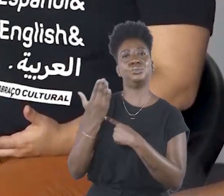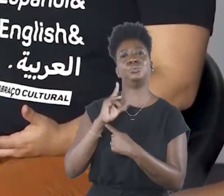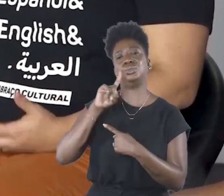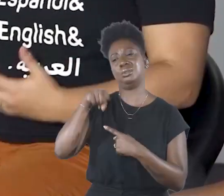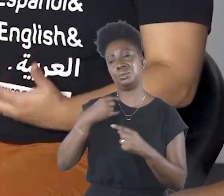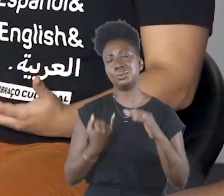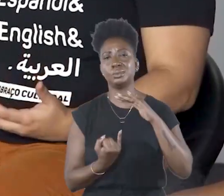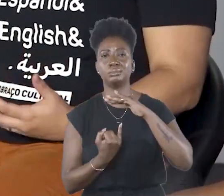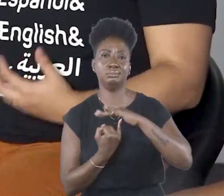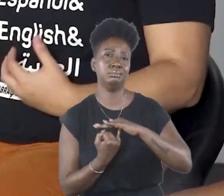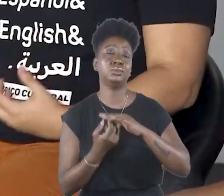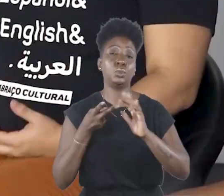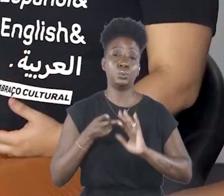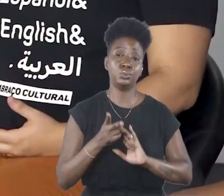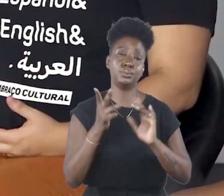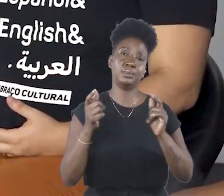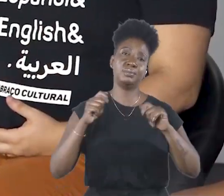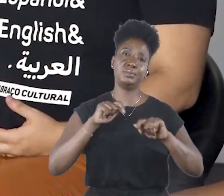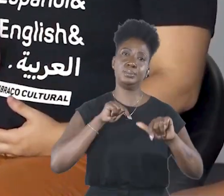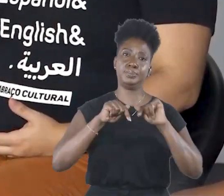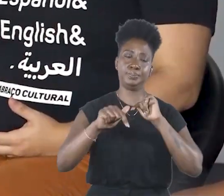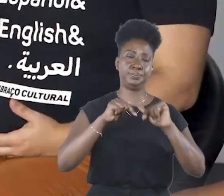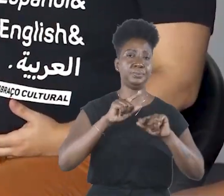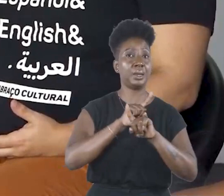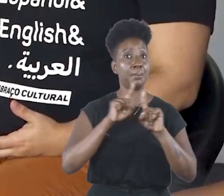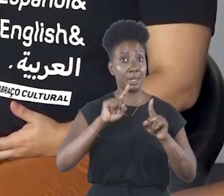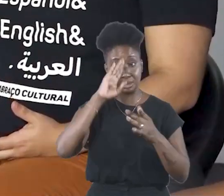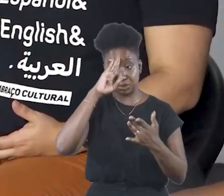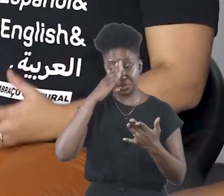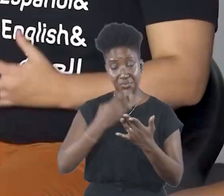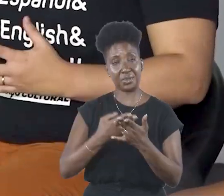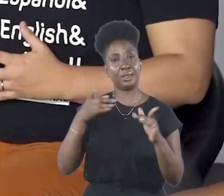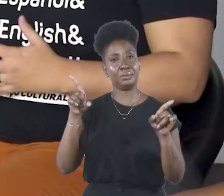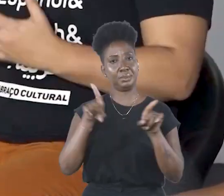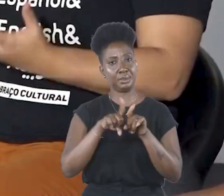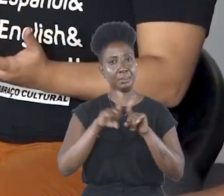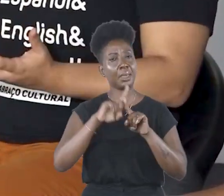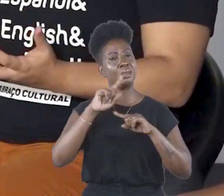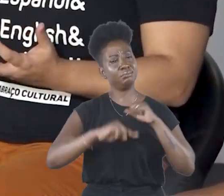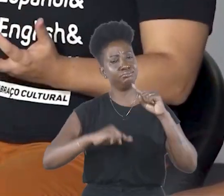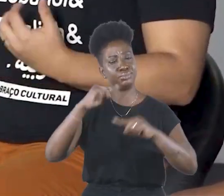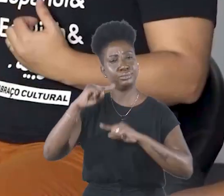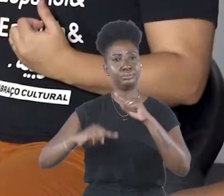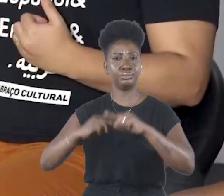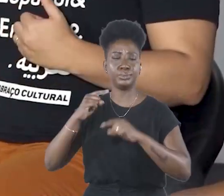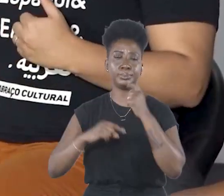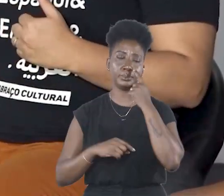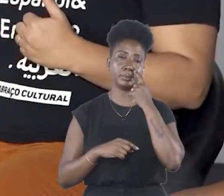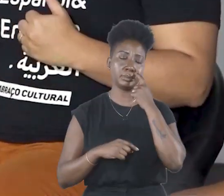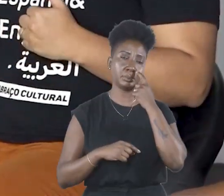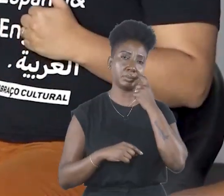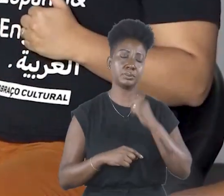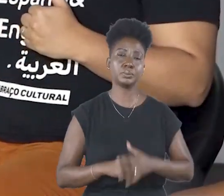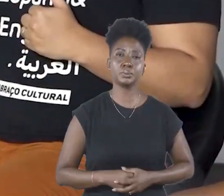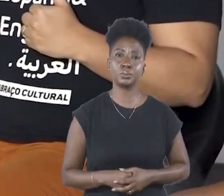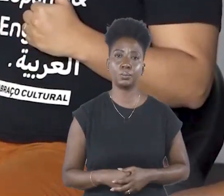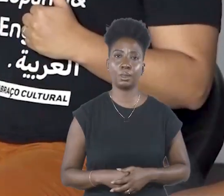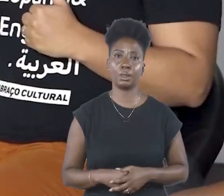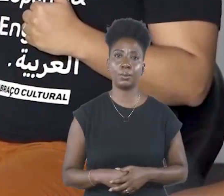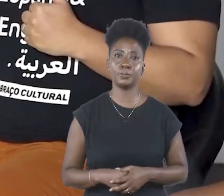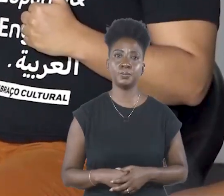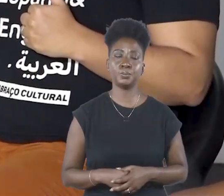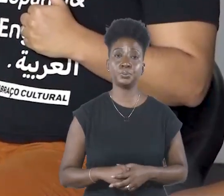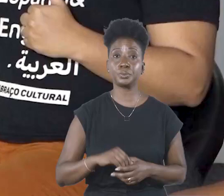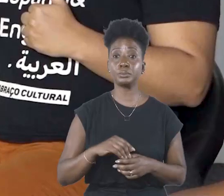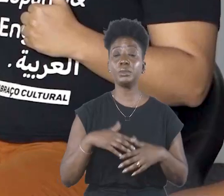melhor, a gente aprende, a gente olha para si, a gente olha para o do outro e fala: isso aqui é legal, isso aqui não, mas a gente também olha para o nosso e fala: será